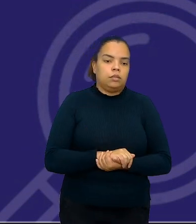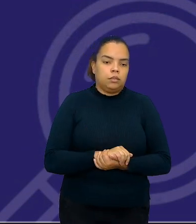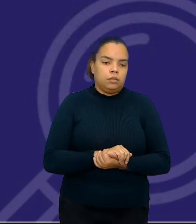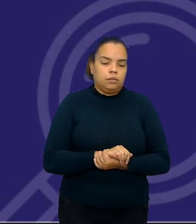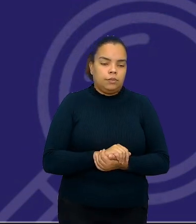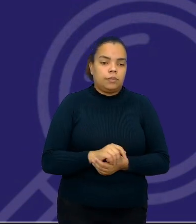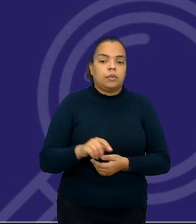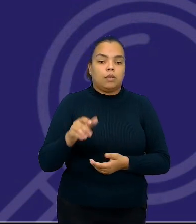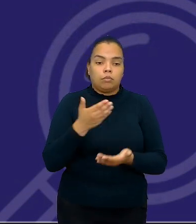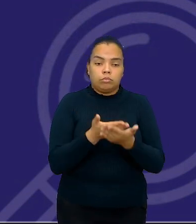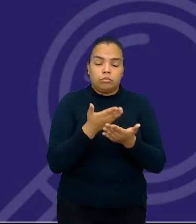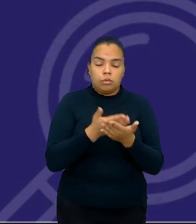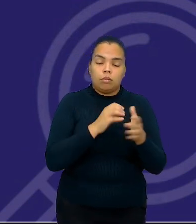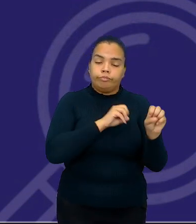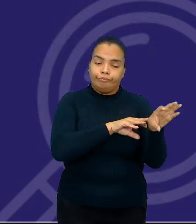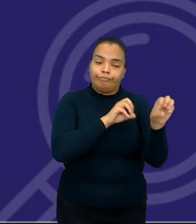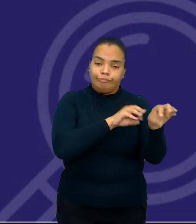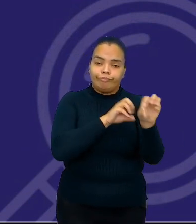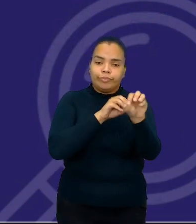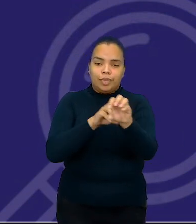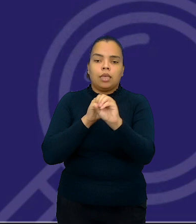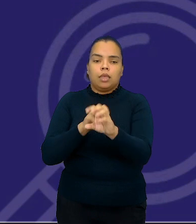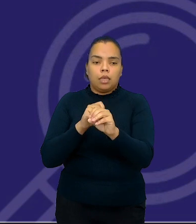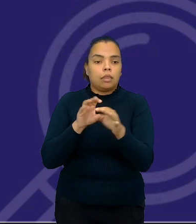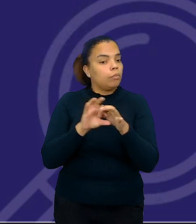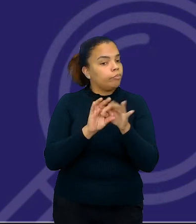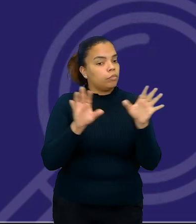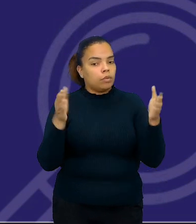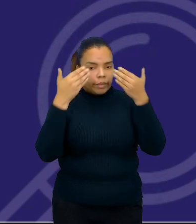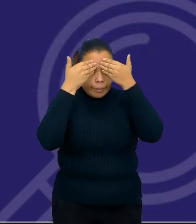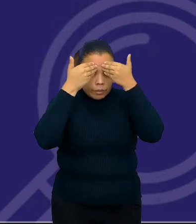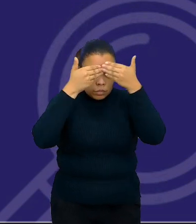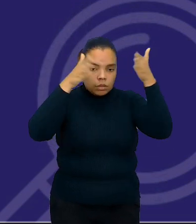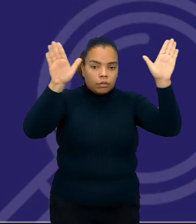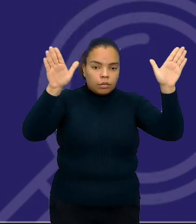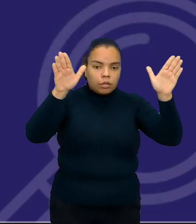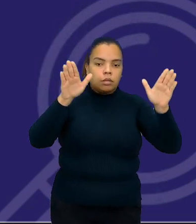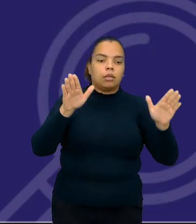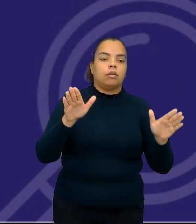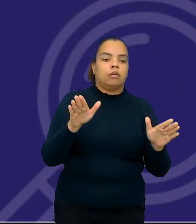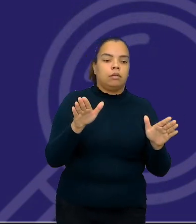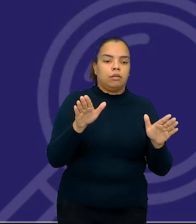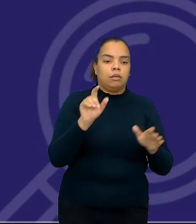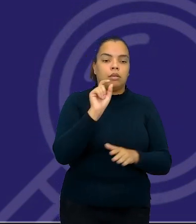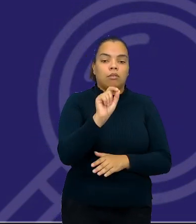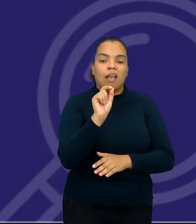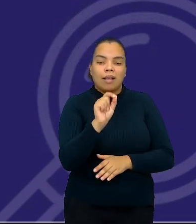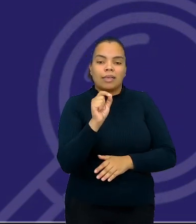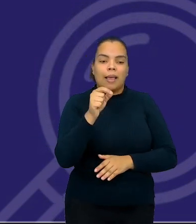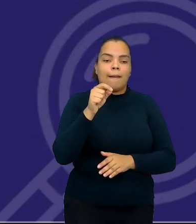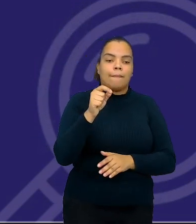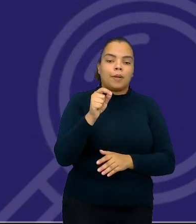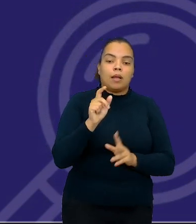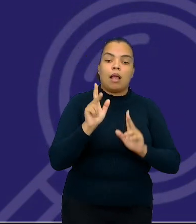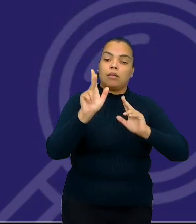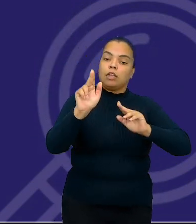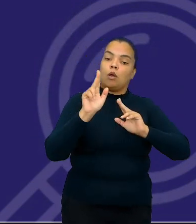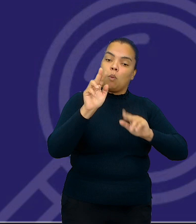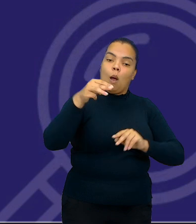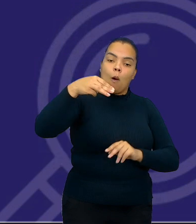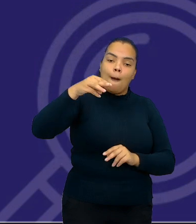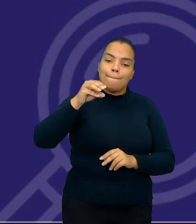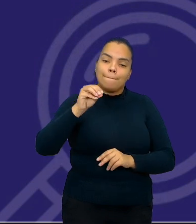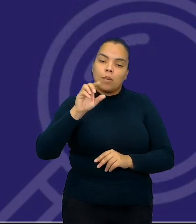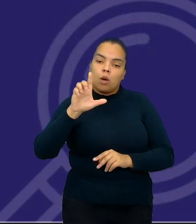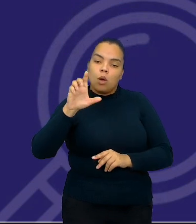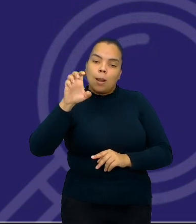conosco, pode permitir que os estudantes percebam que a mesma molécula que nós estamos tratando na biologia é aquela